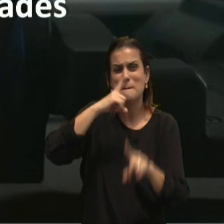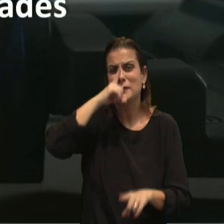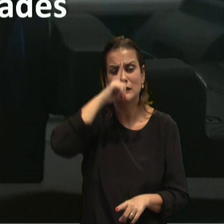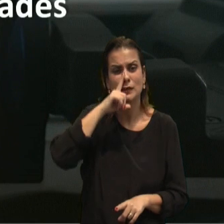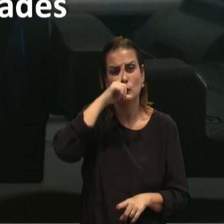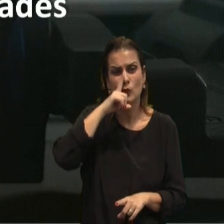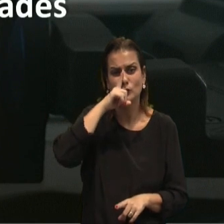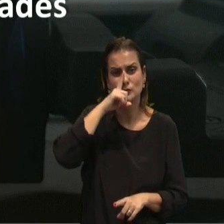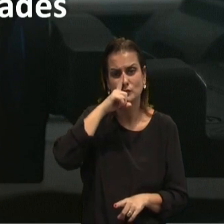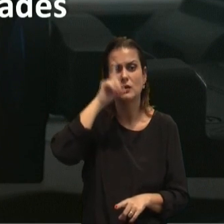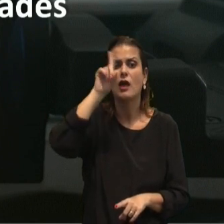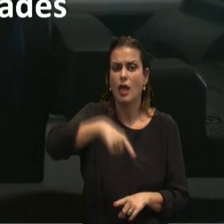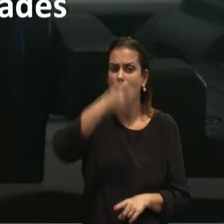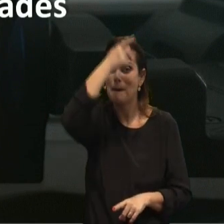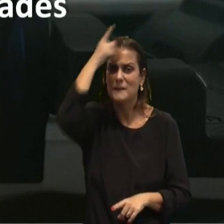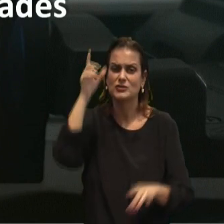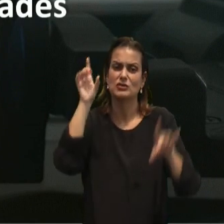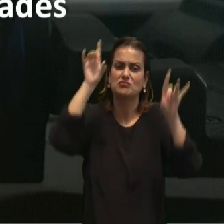precisa estar atenta.